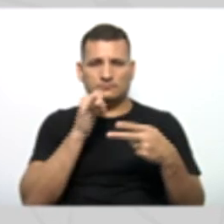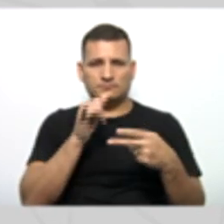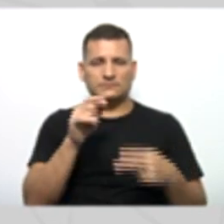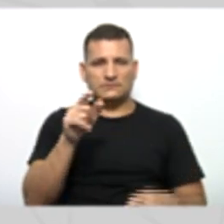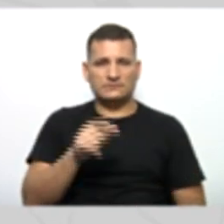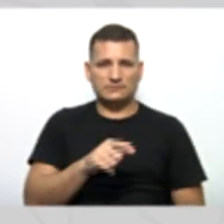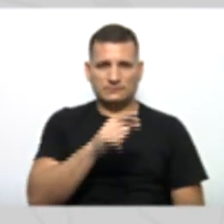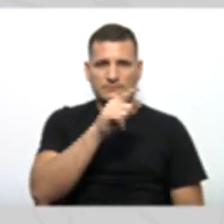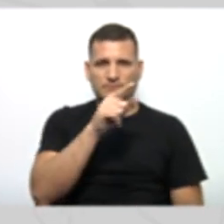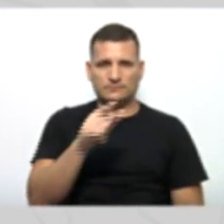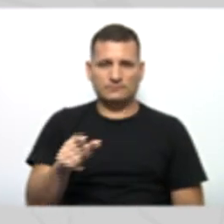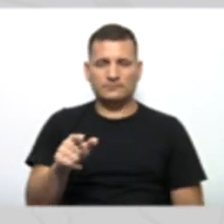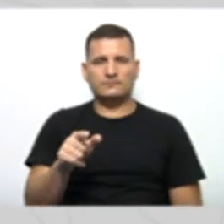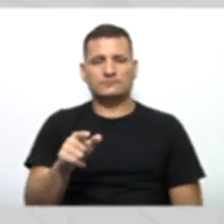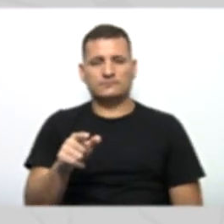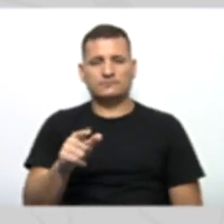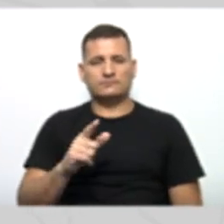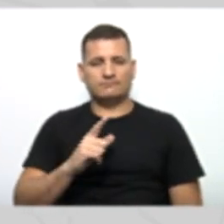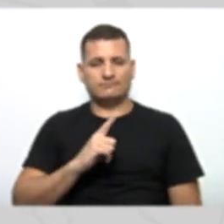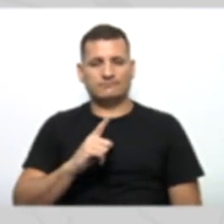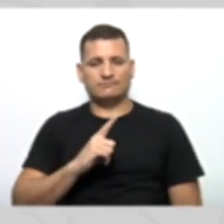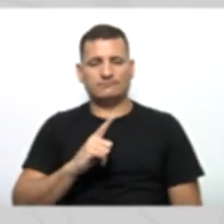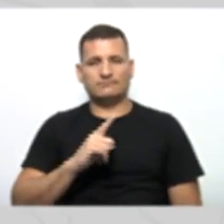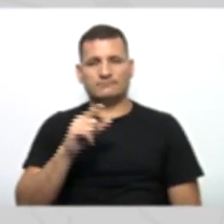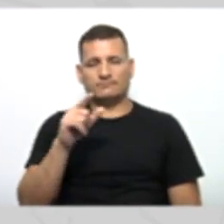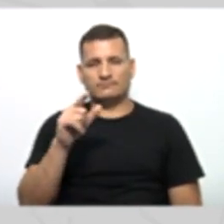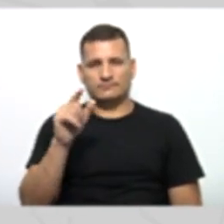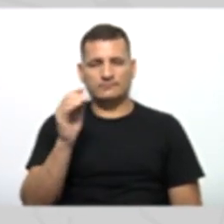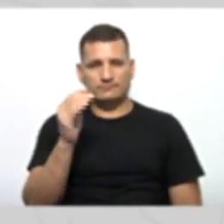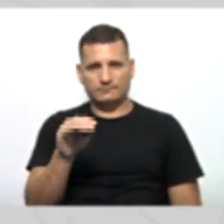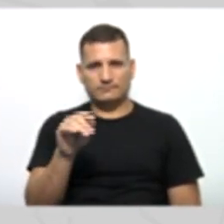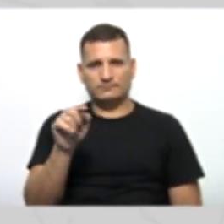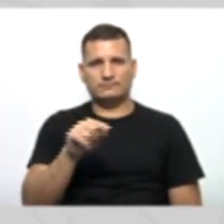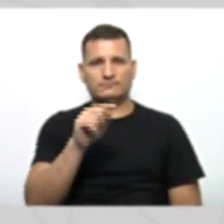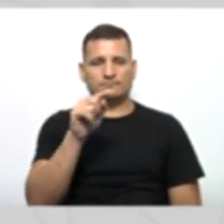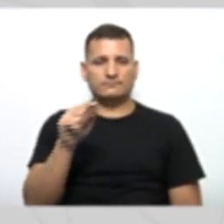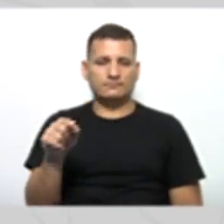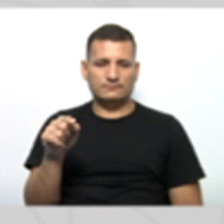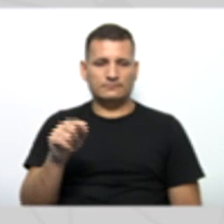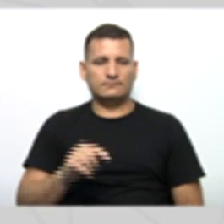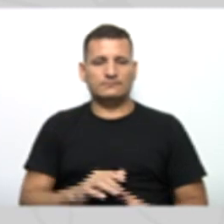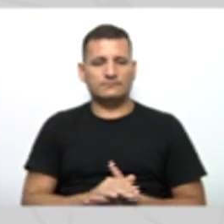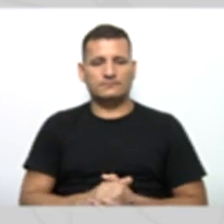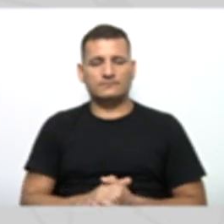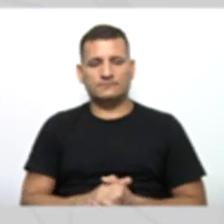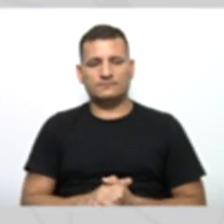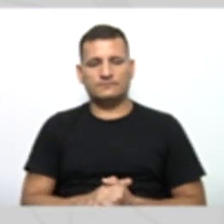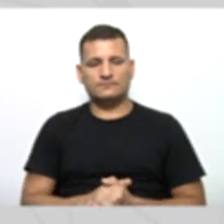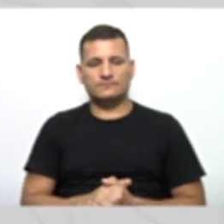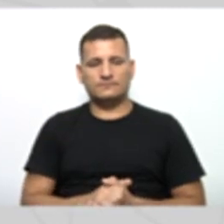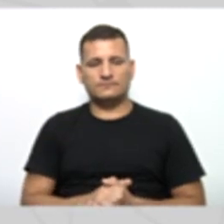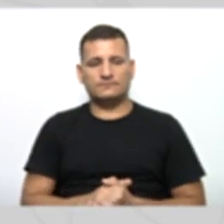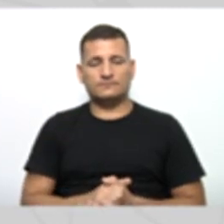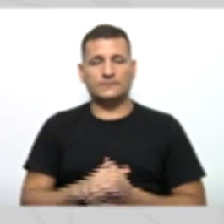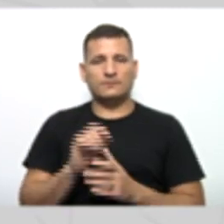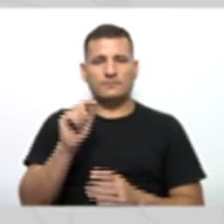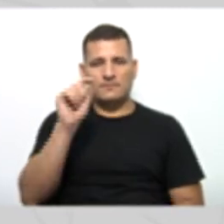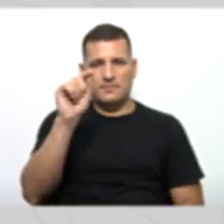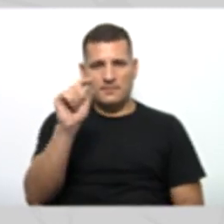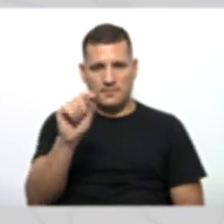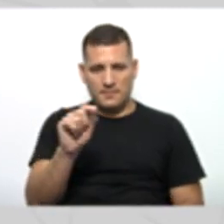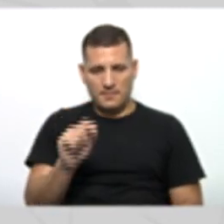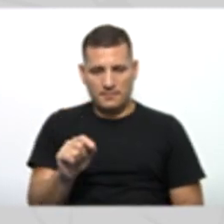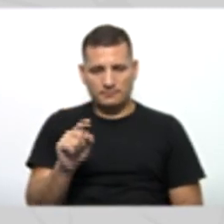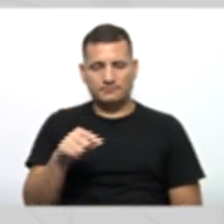acontecer o que, ó? Um X aqui, ok? Essa é a linha de vida, ó. Essa que está aqui na vertical